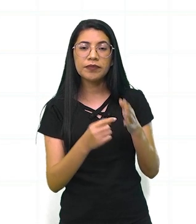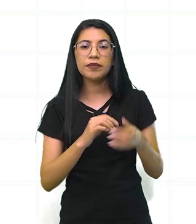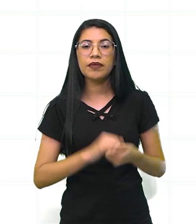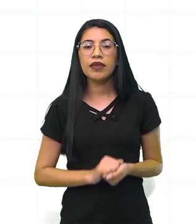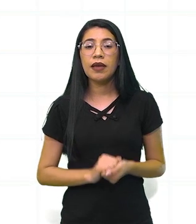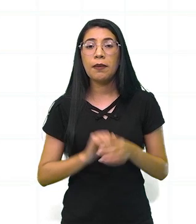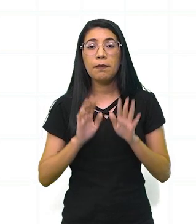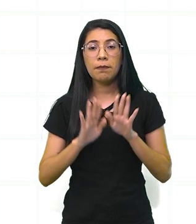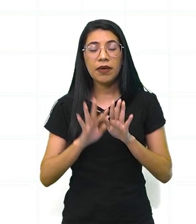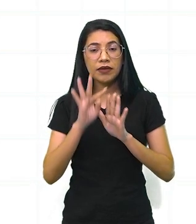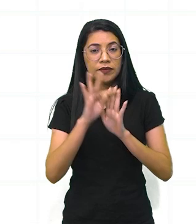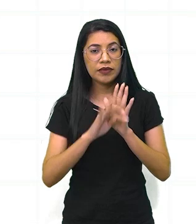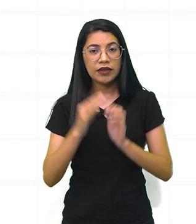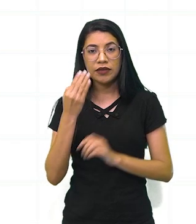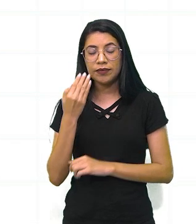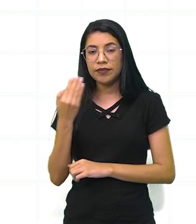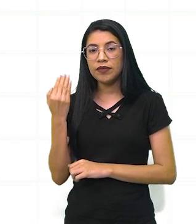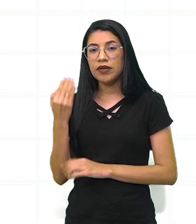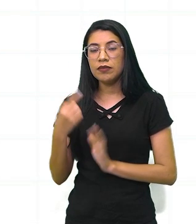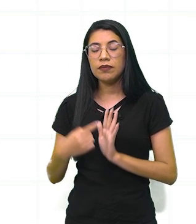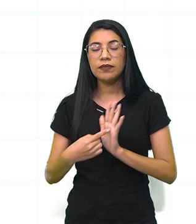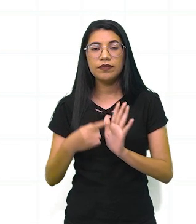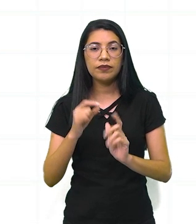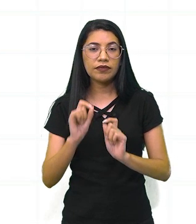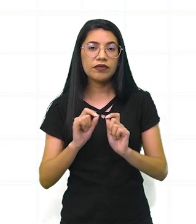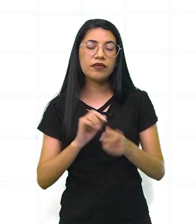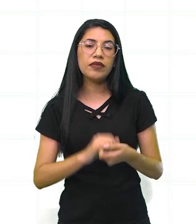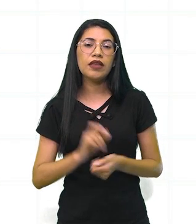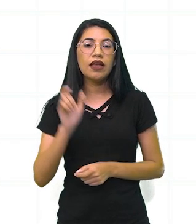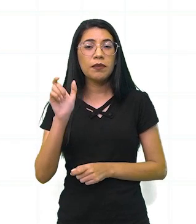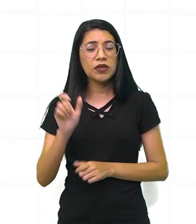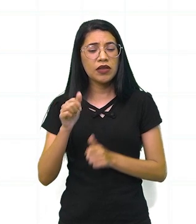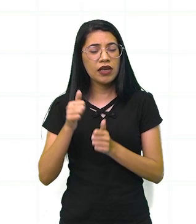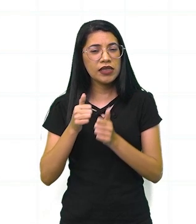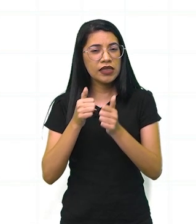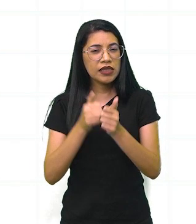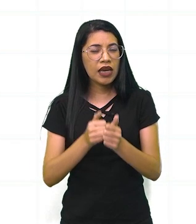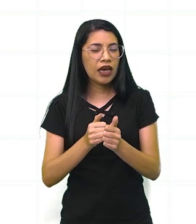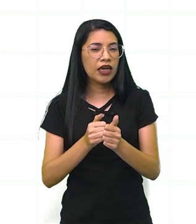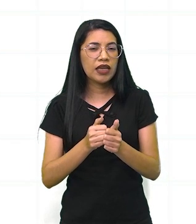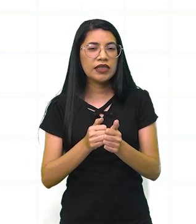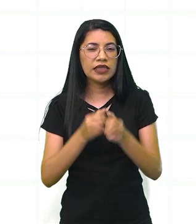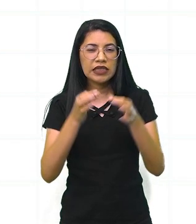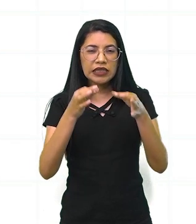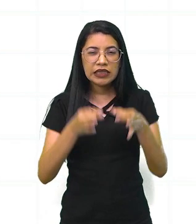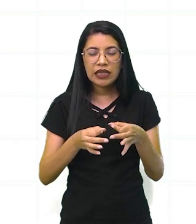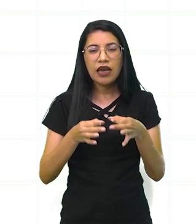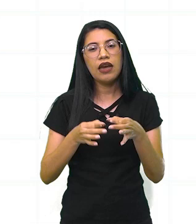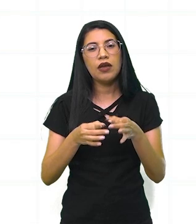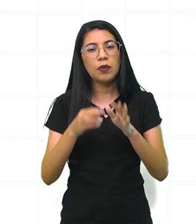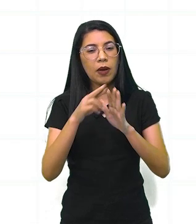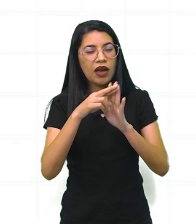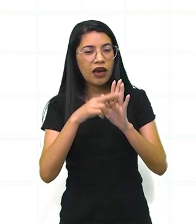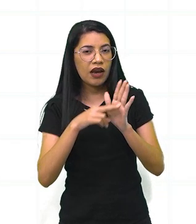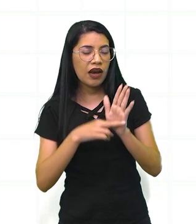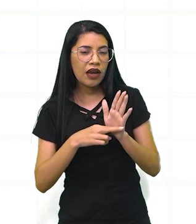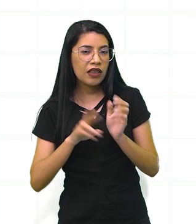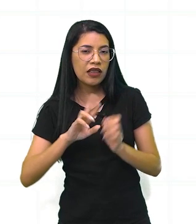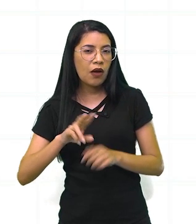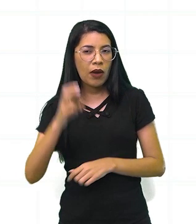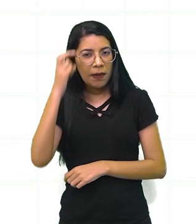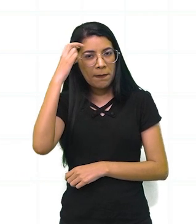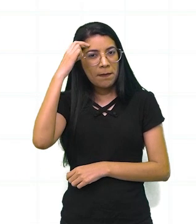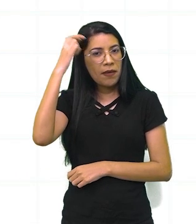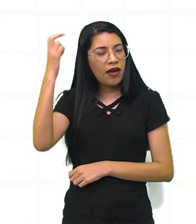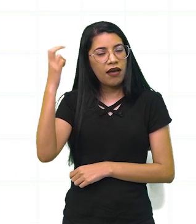texto que nem sempre eh Quem segue a norma padrão é considerado como um falante culto ou vice--versa né Ou seja